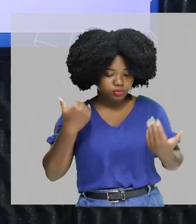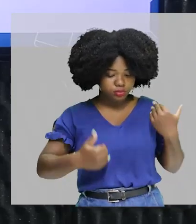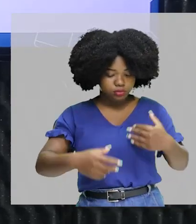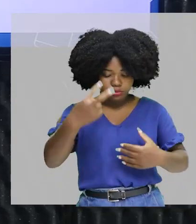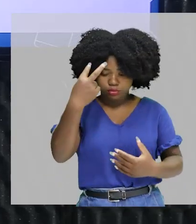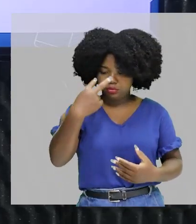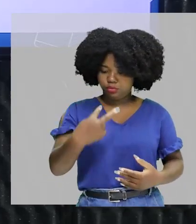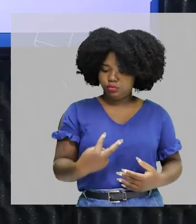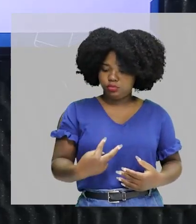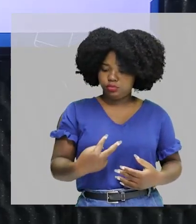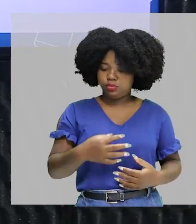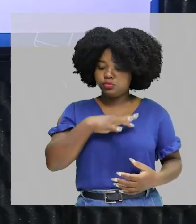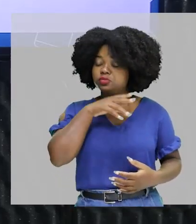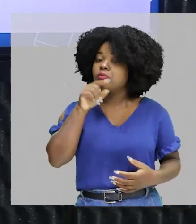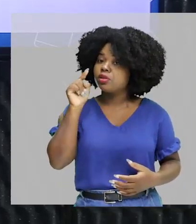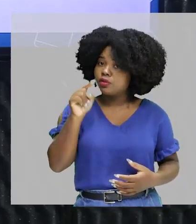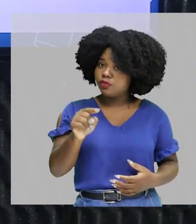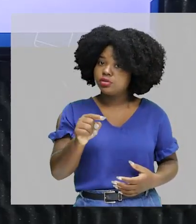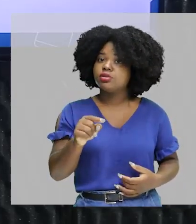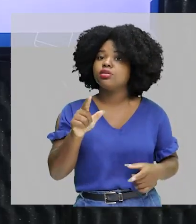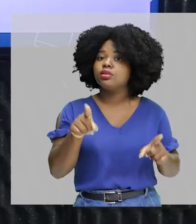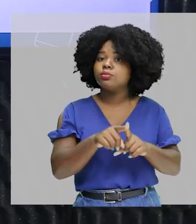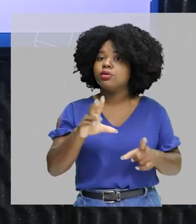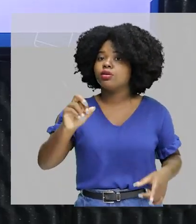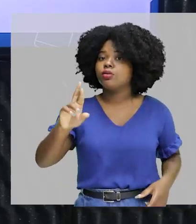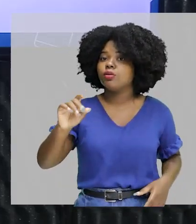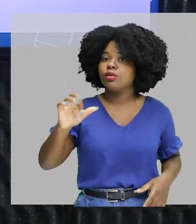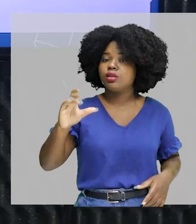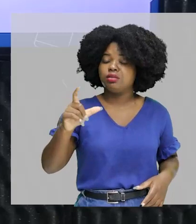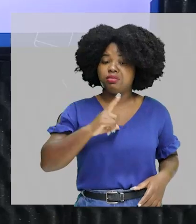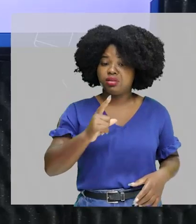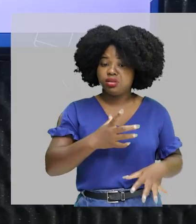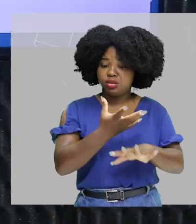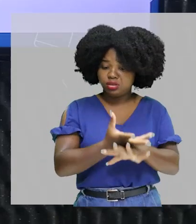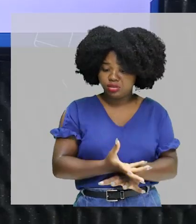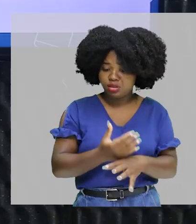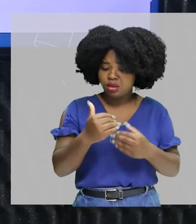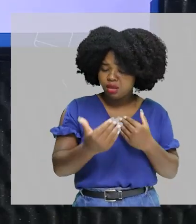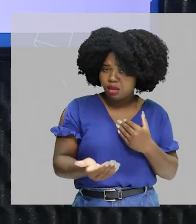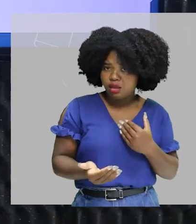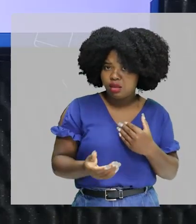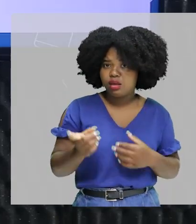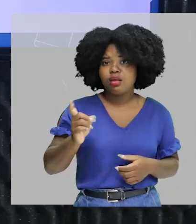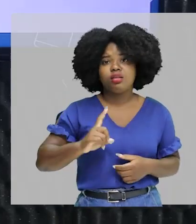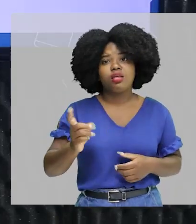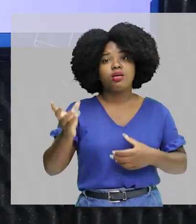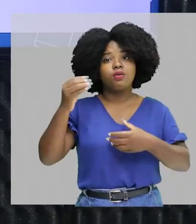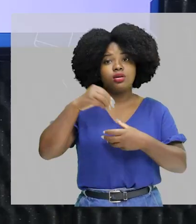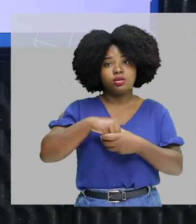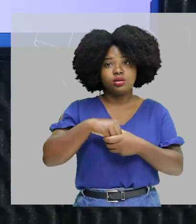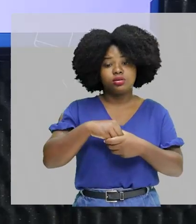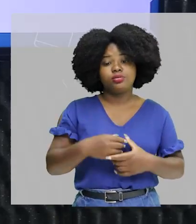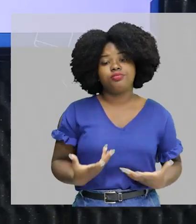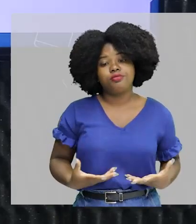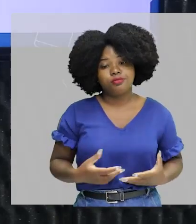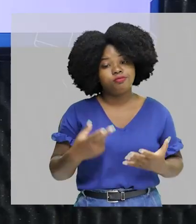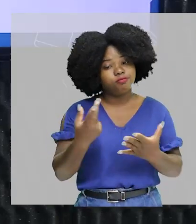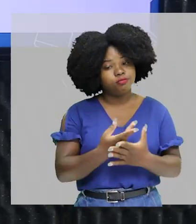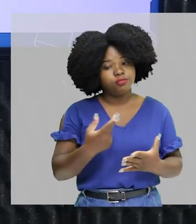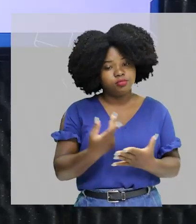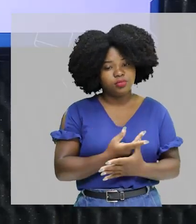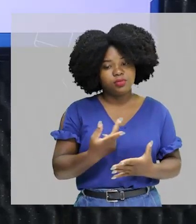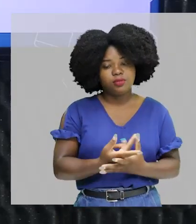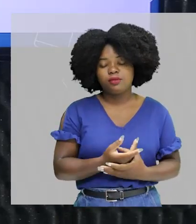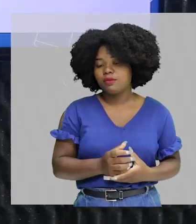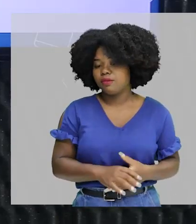corpo. Você é um animal cordado. Você tem esqueleto externo? Não. O seu esqueleto é interno. Então, essa não é